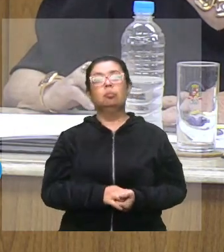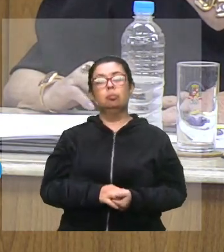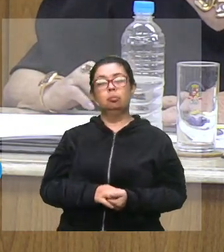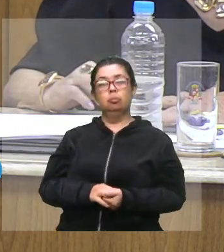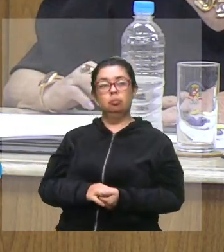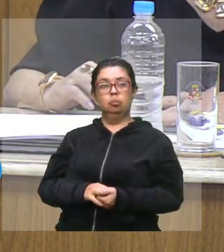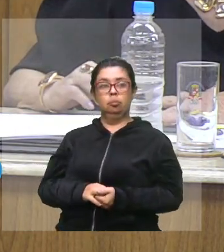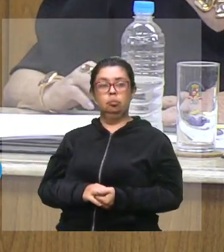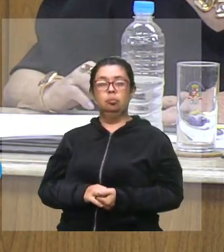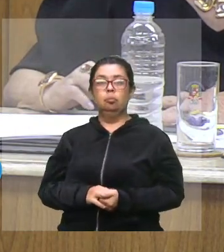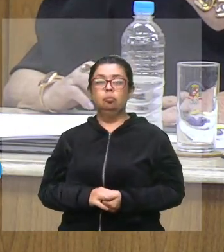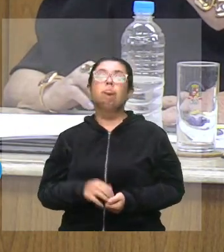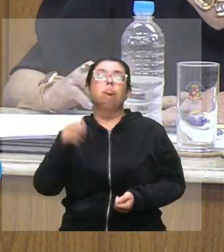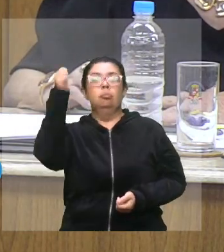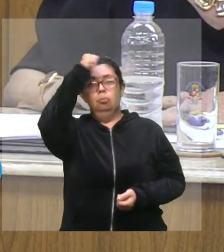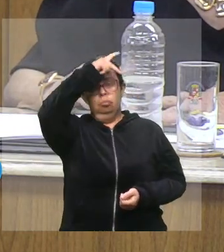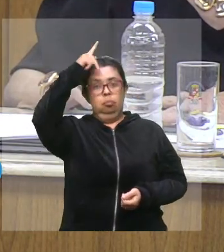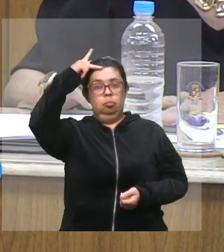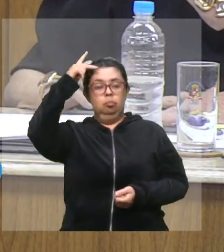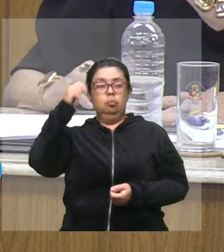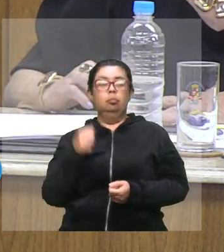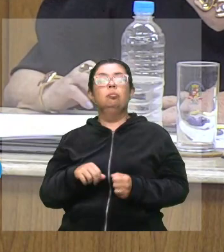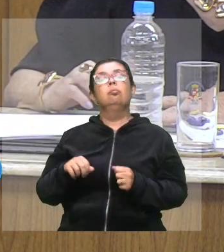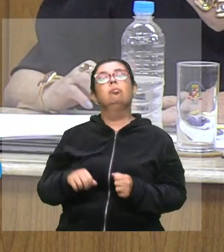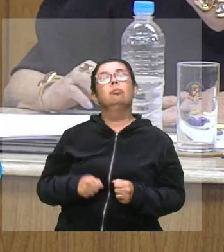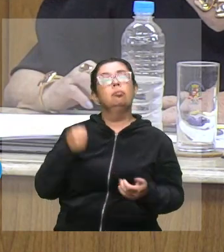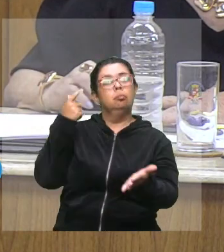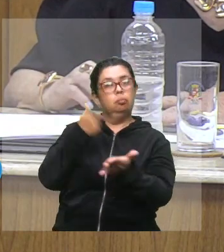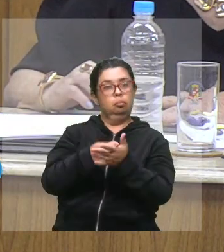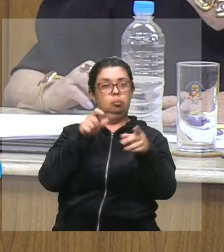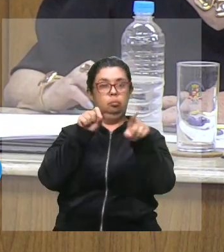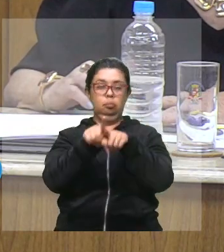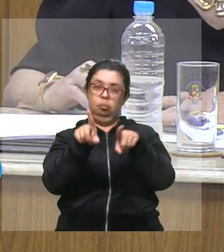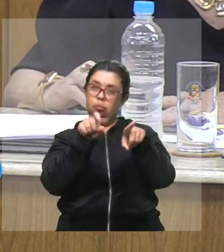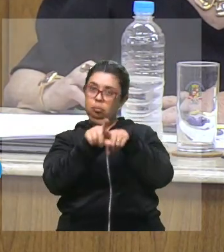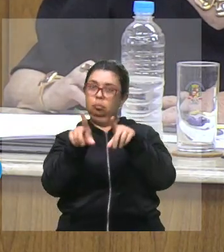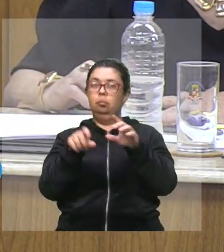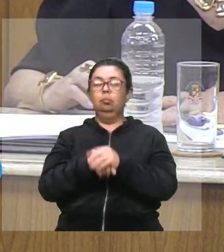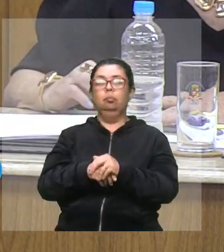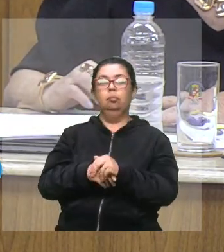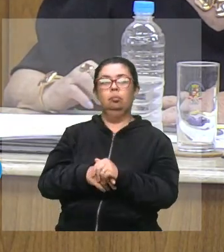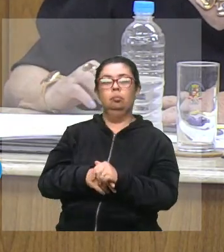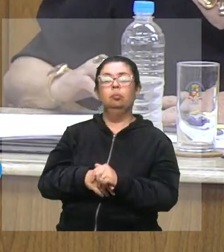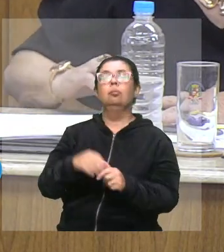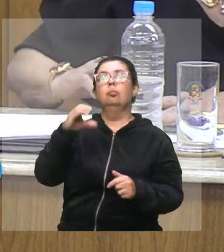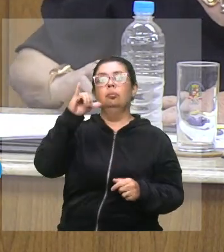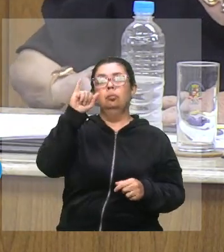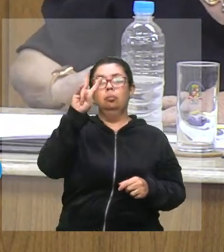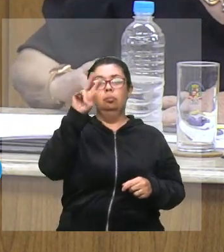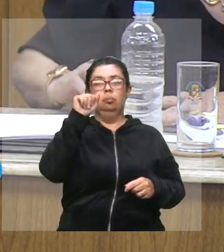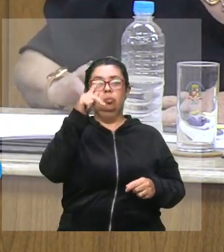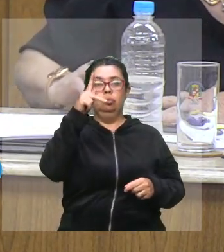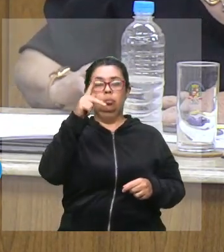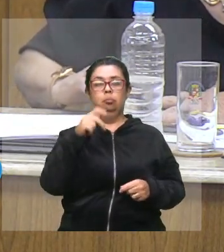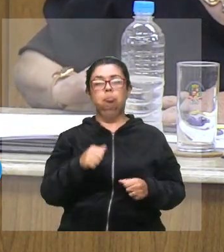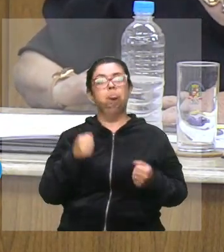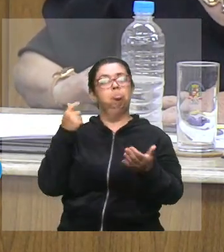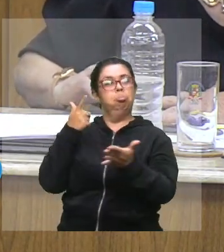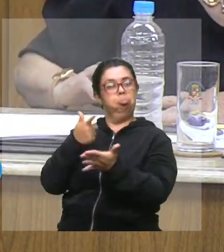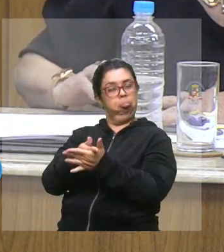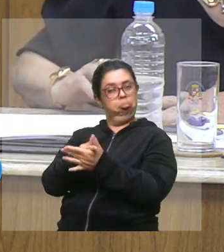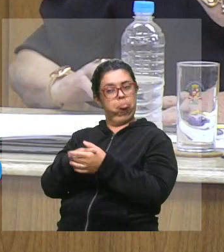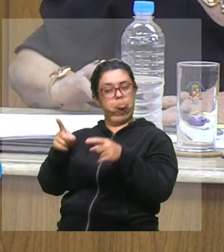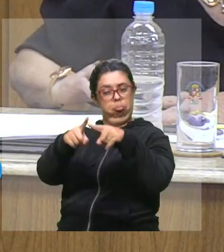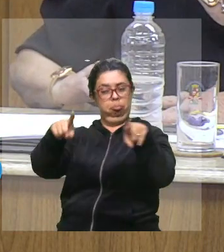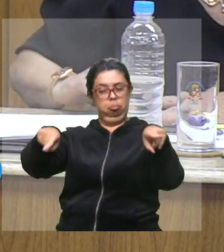Prefeitura entra com o aluguel e o CIVAP, os outros municípios, entram com todo o imobiliário, com todo uma sala de treinamento,